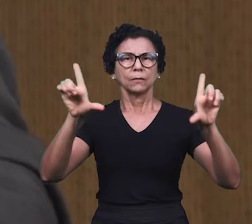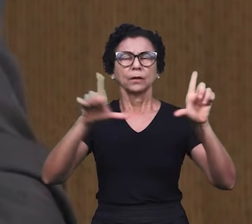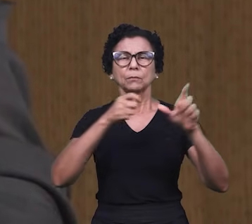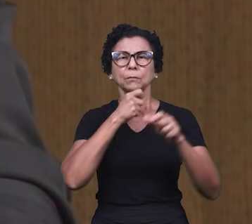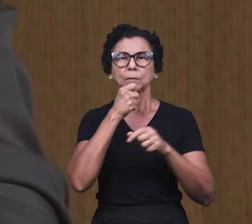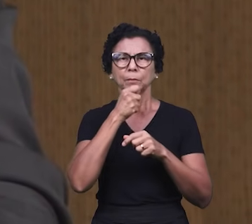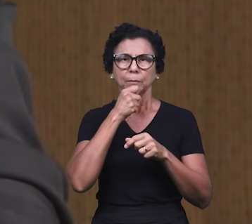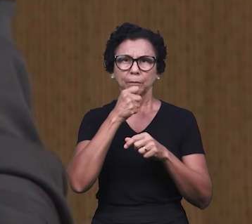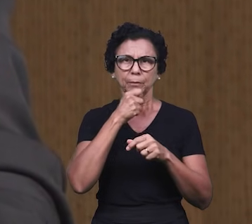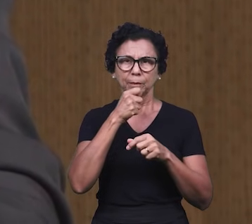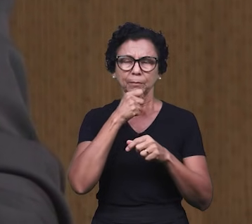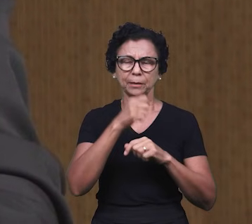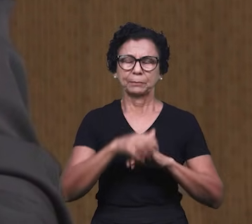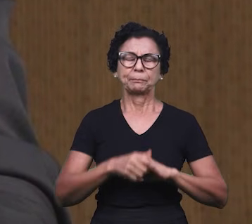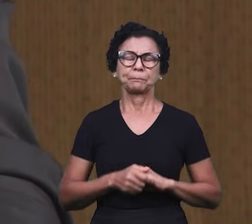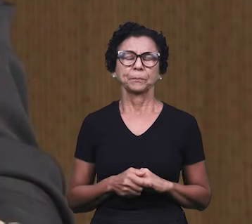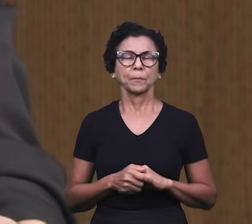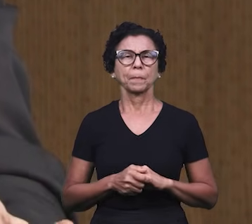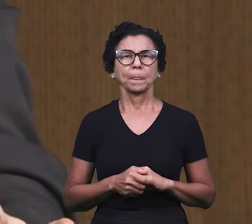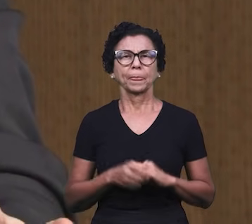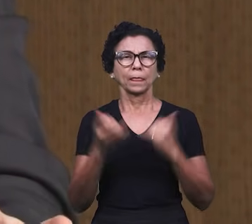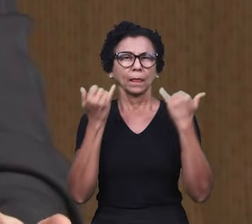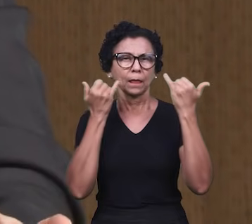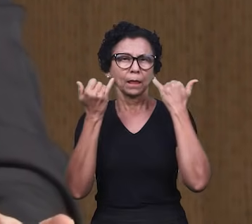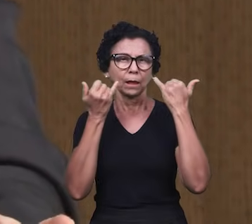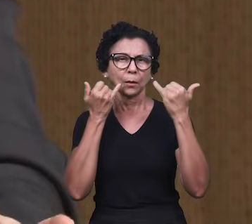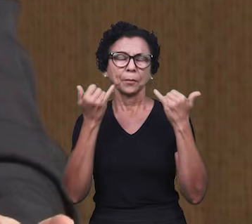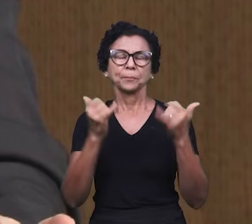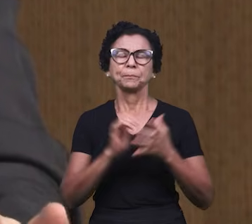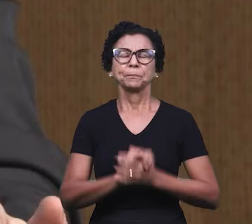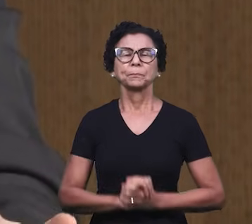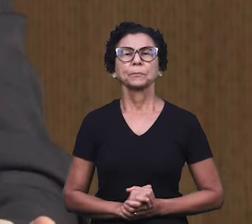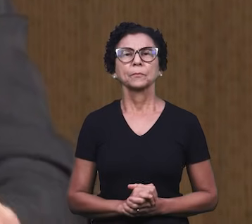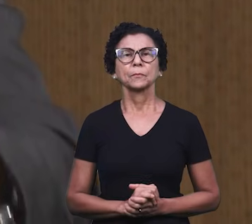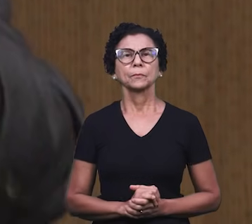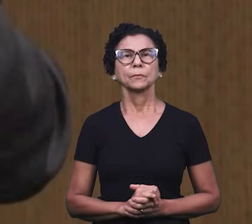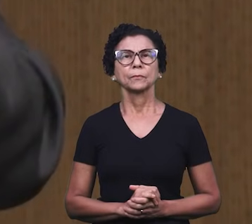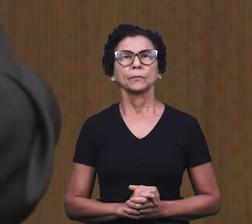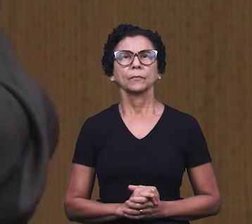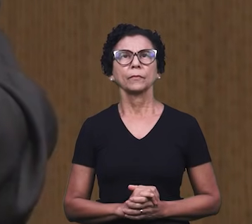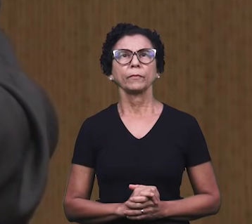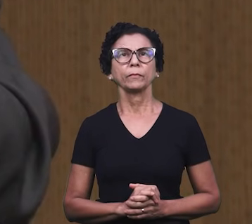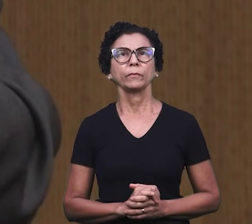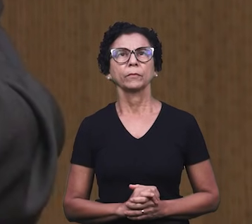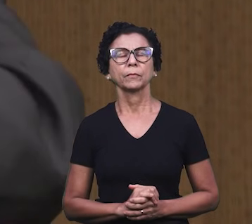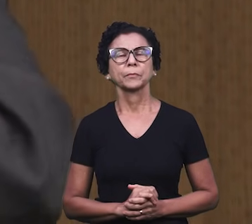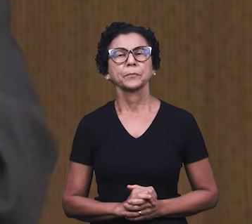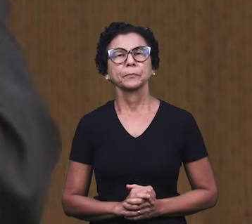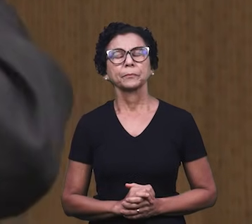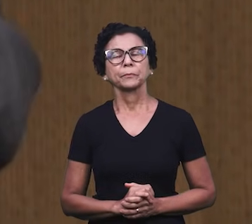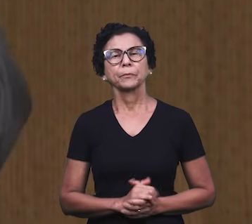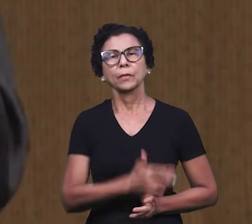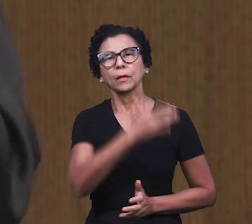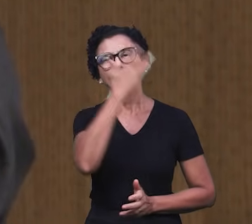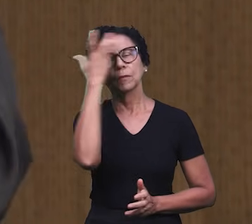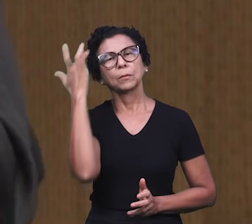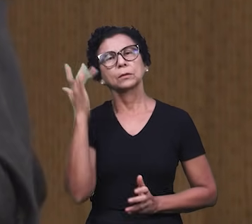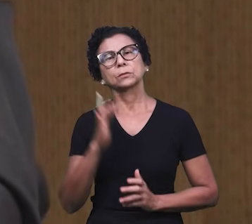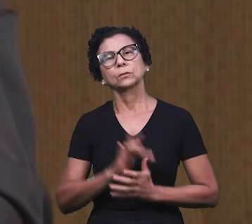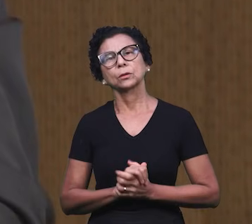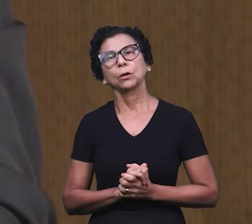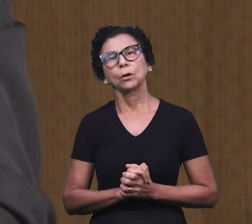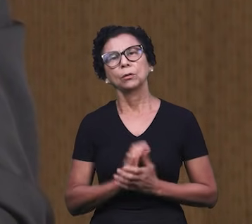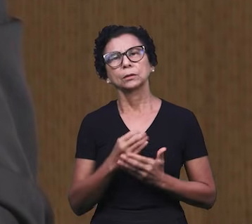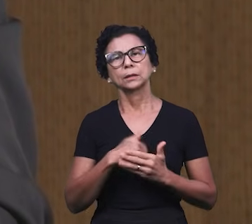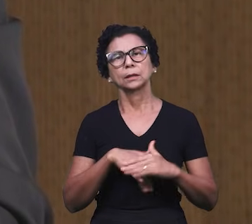do alcance, né? Porque as pessoas têm em casa e elas têm ali todas as